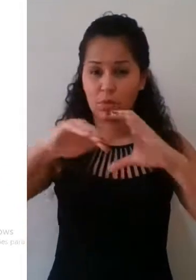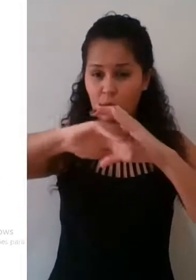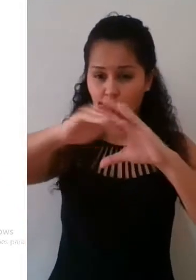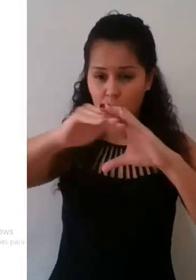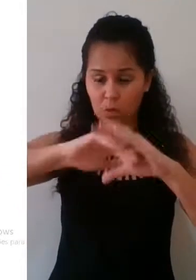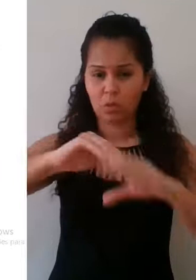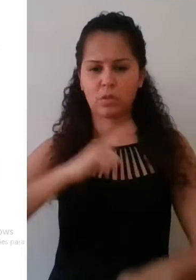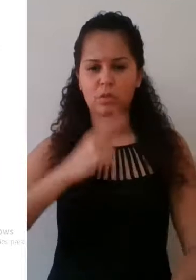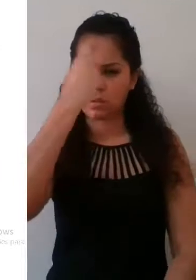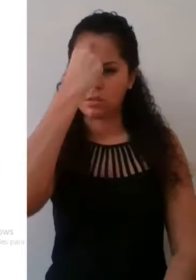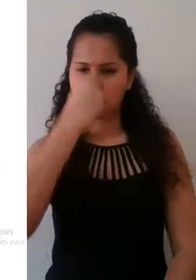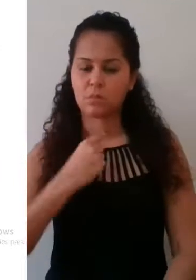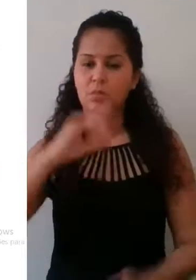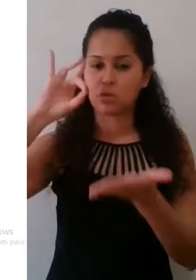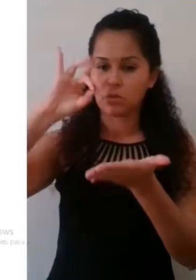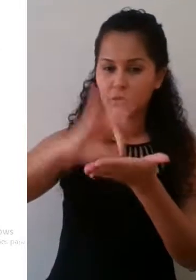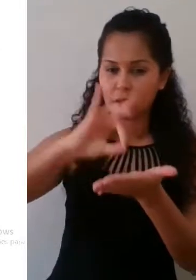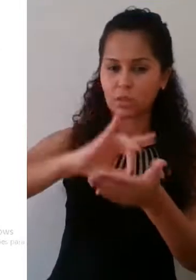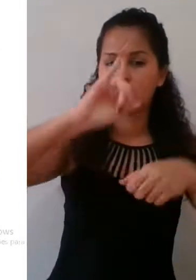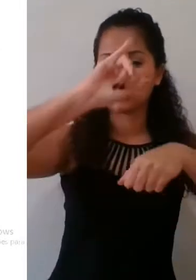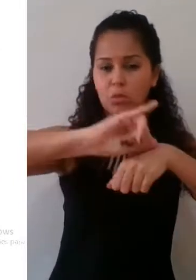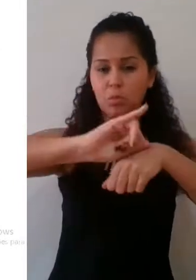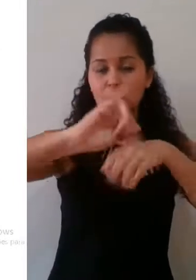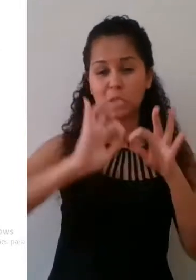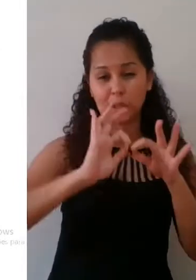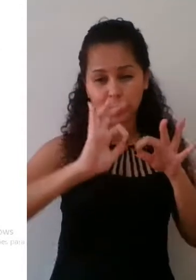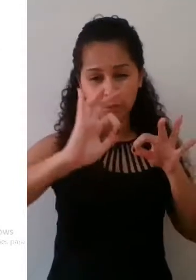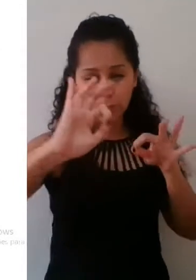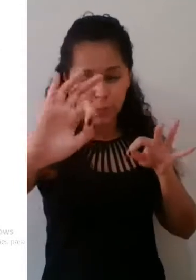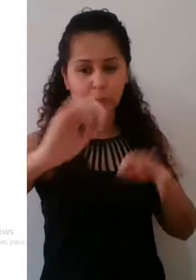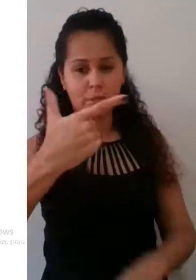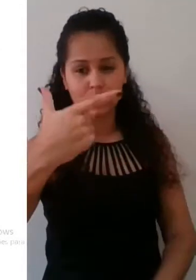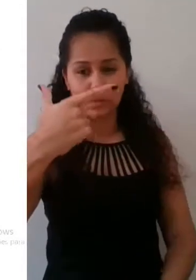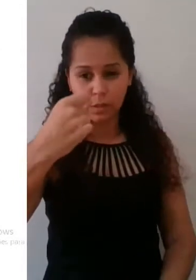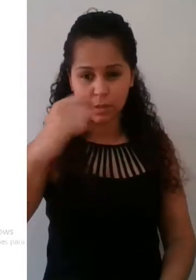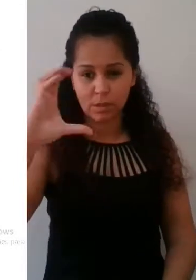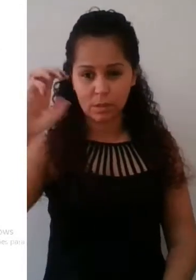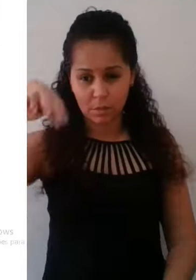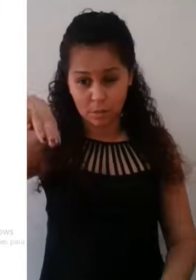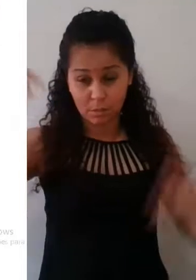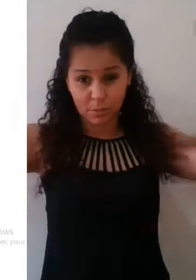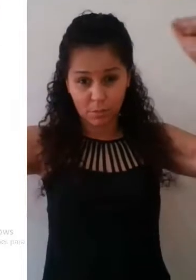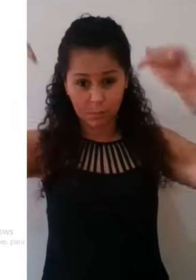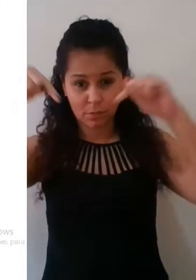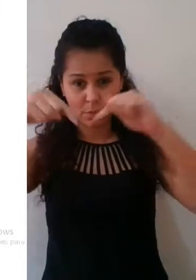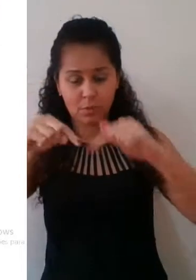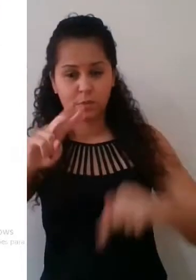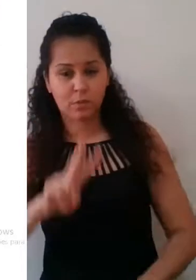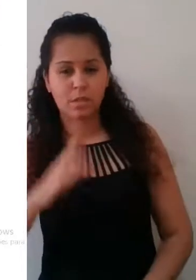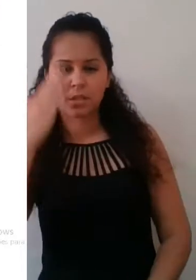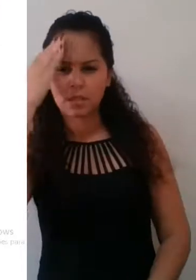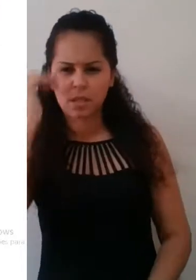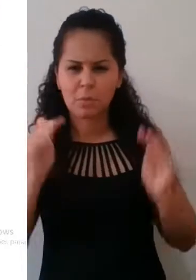imagem real de um objeto colocado a 20 centímetros de seu vértice. Sabe-se que a distância focal desse espelho